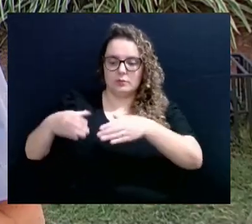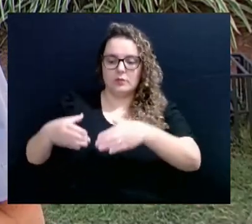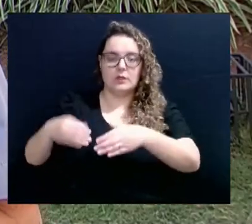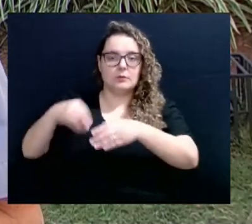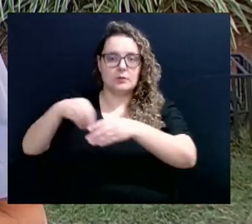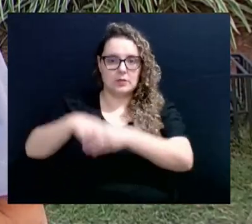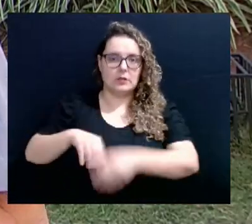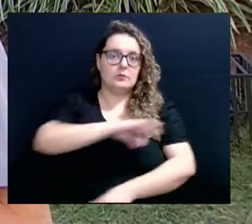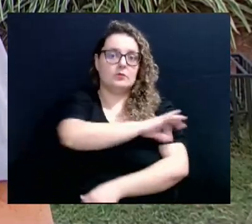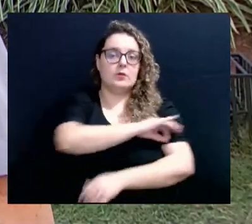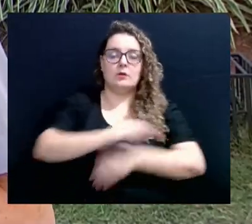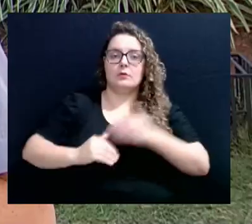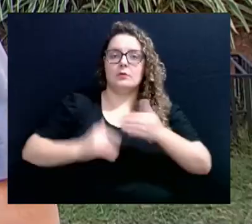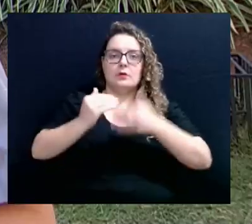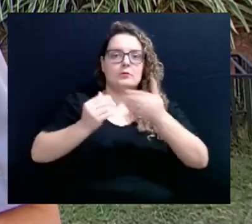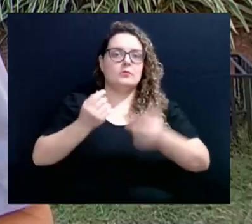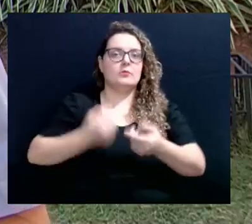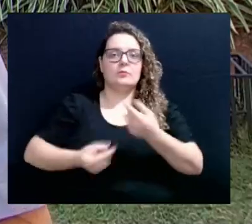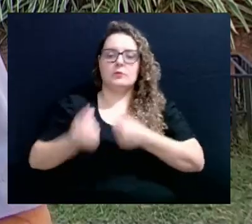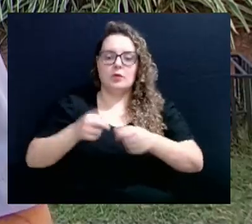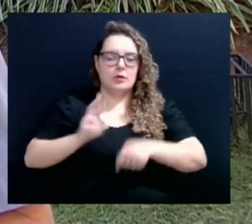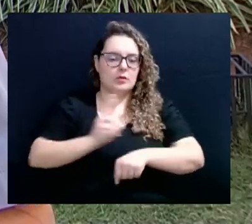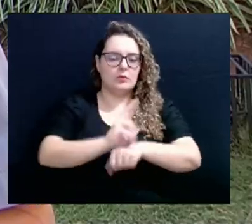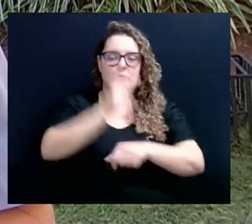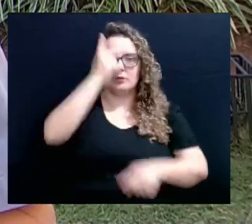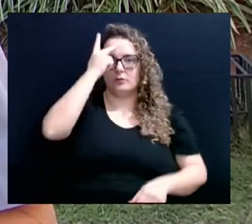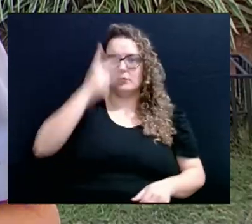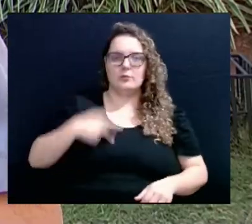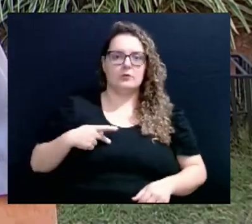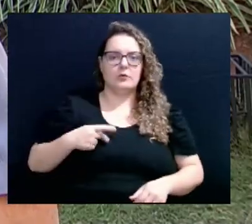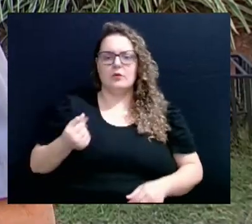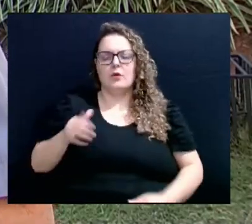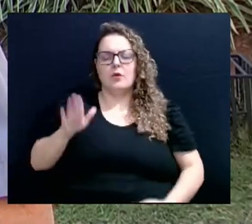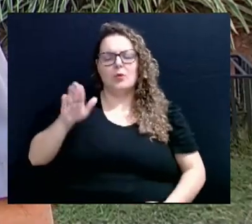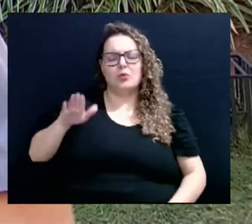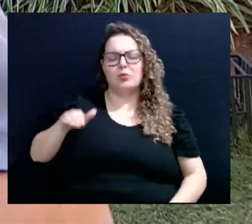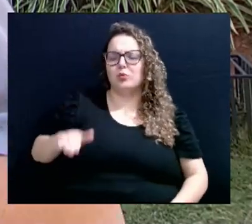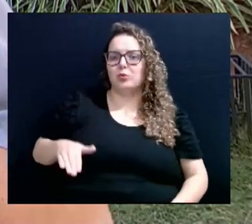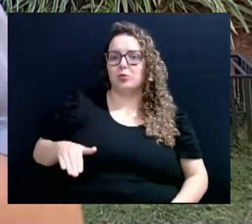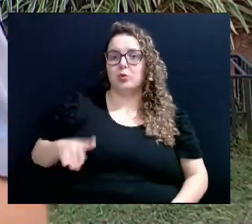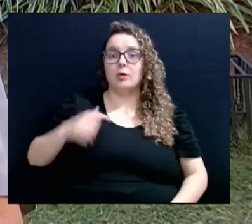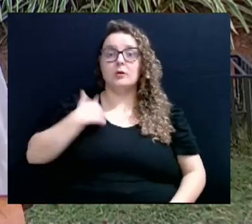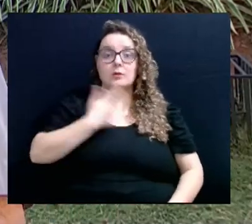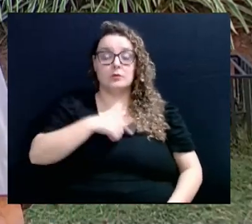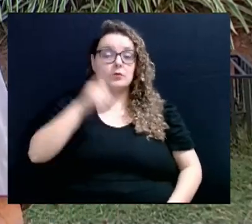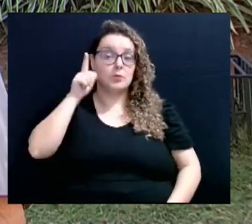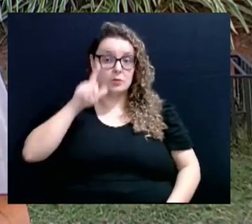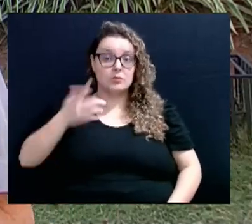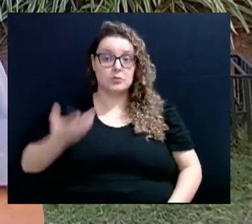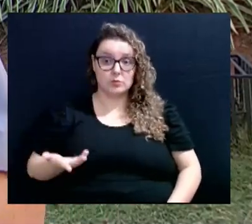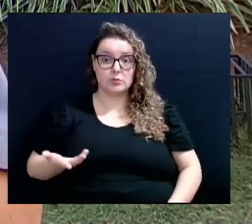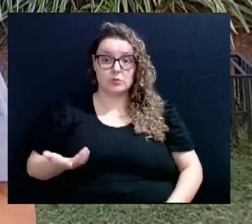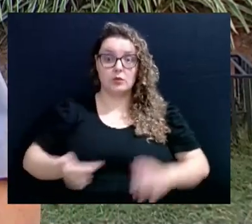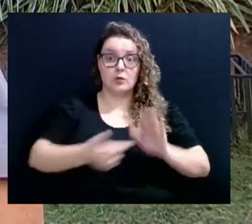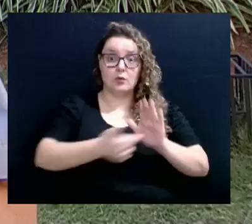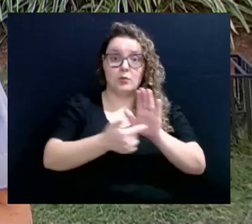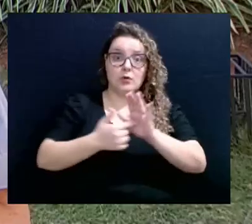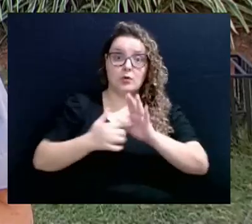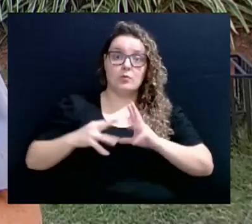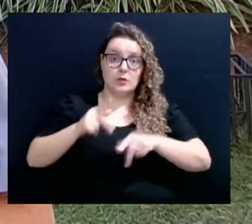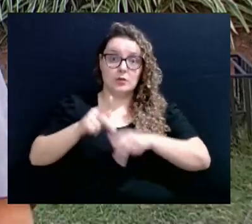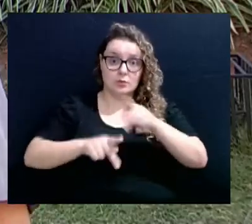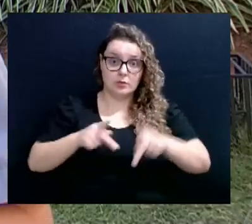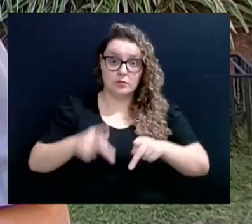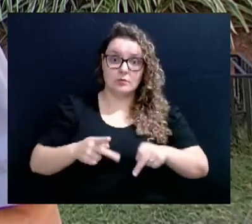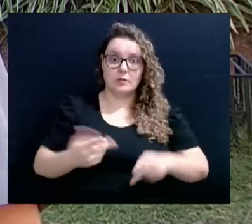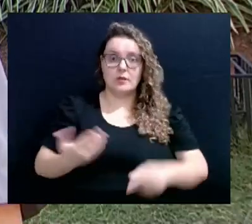com recursos próprios, então foi a baixíssimo custo. E a gente conseguiu então mostrar para toda a população, dar fácil